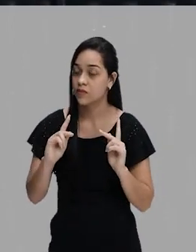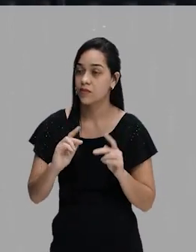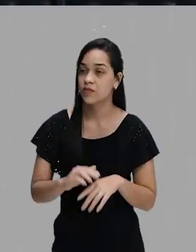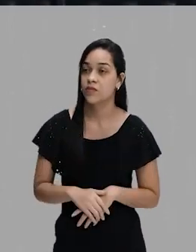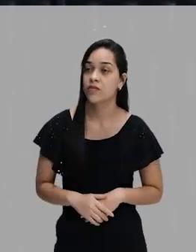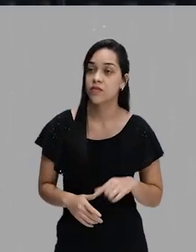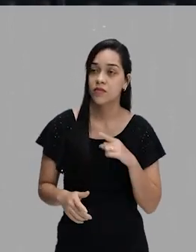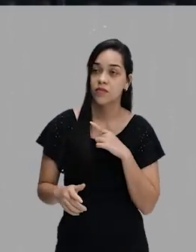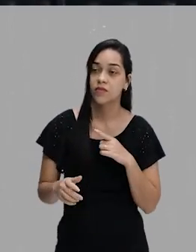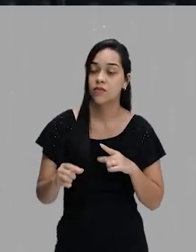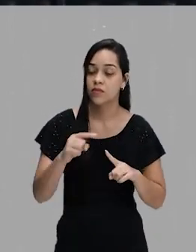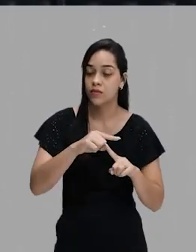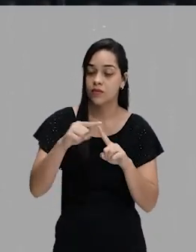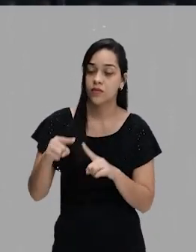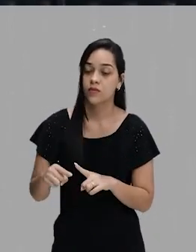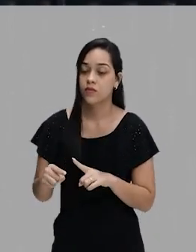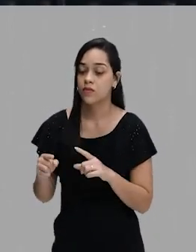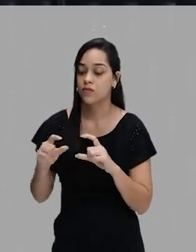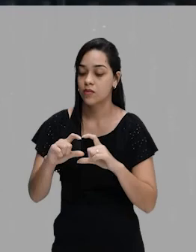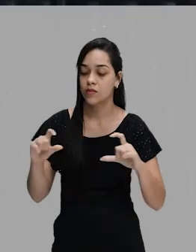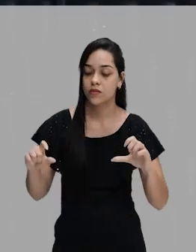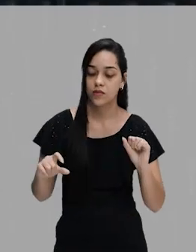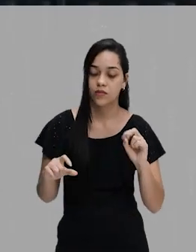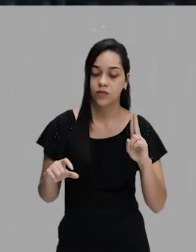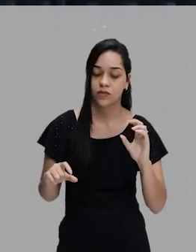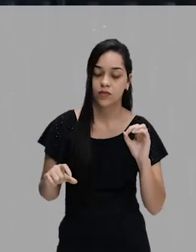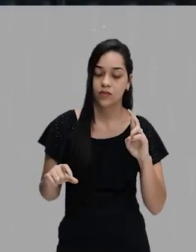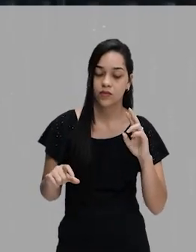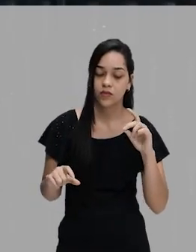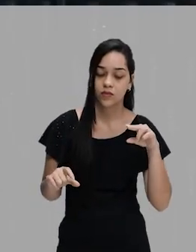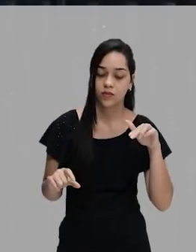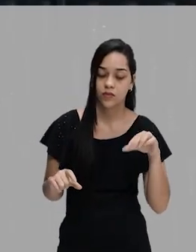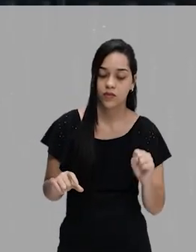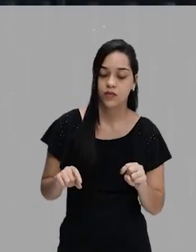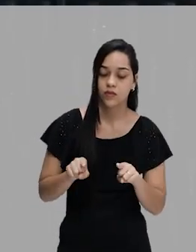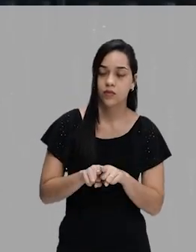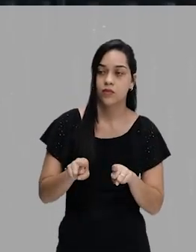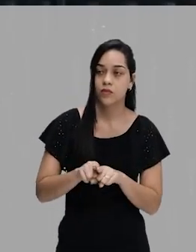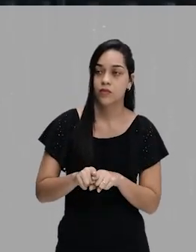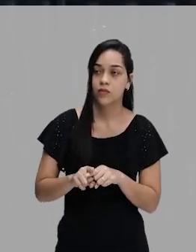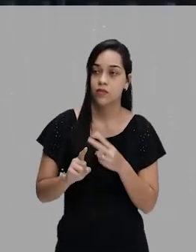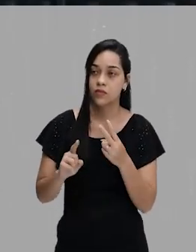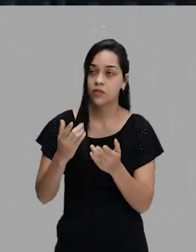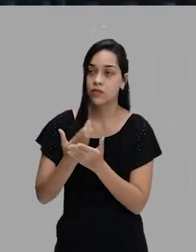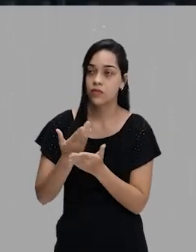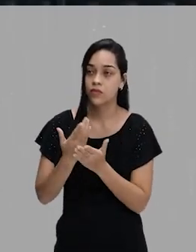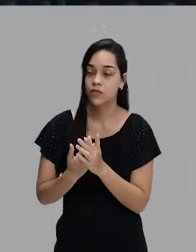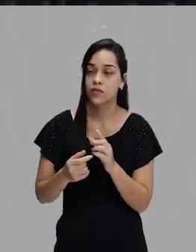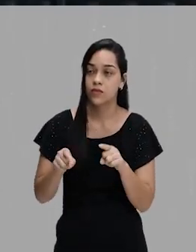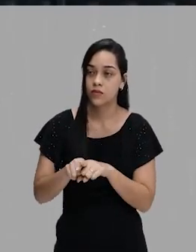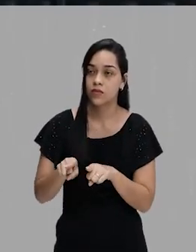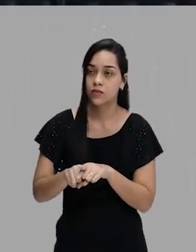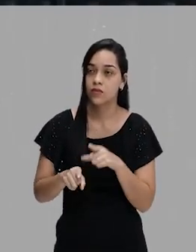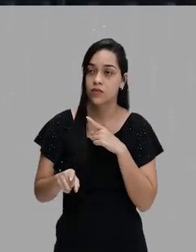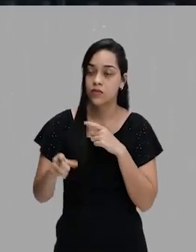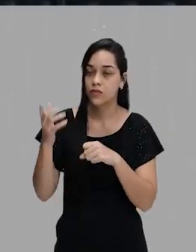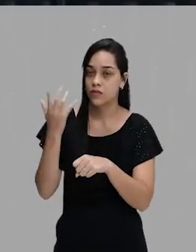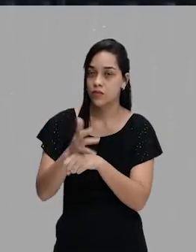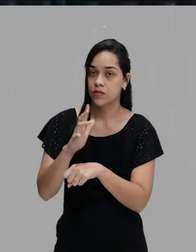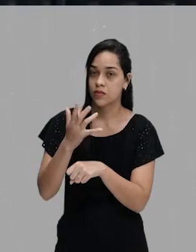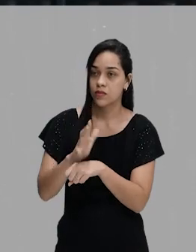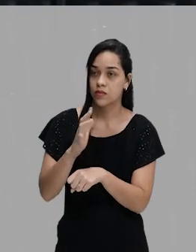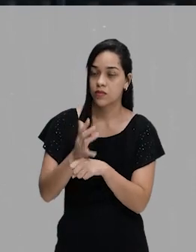Vimos a classificação das orações subordinadas substantivas e daqui a 2 aulas você vai ver também